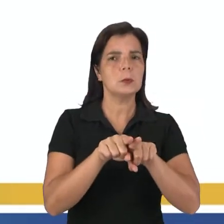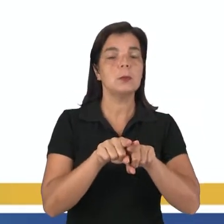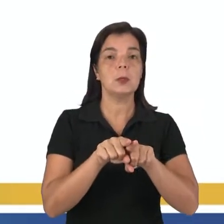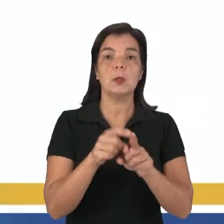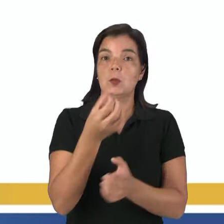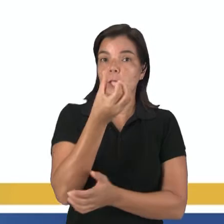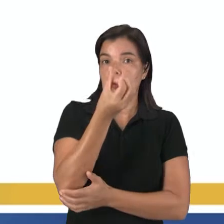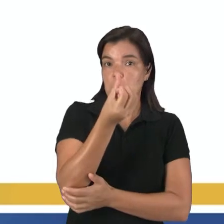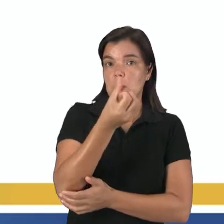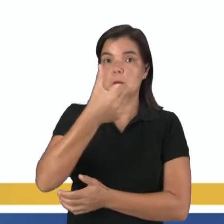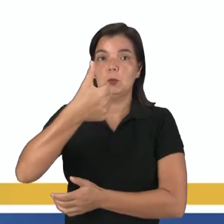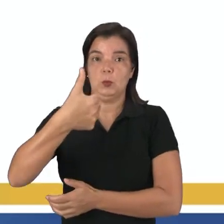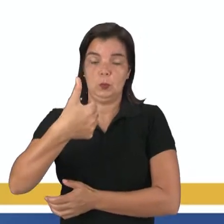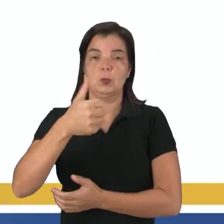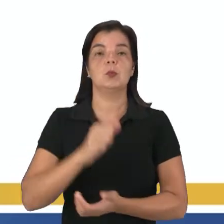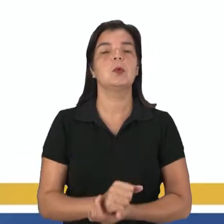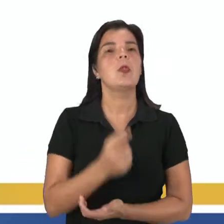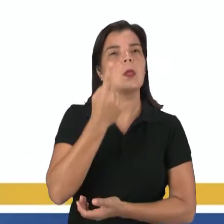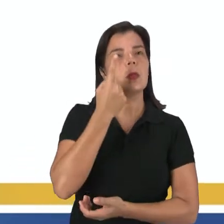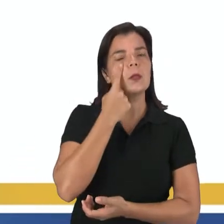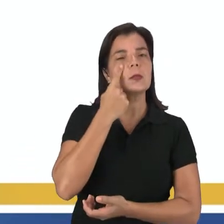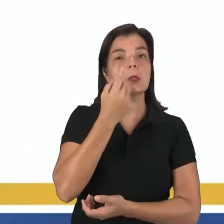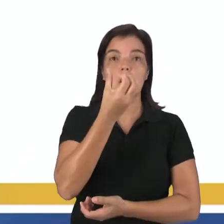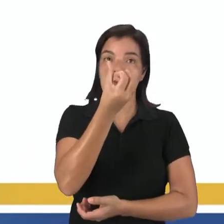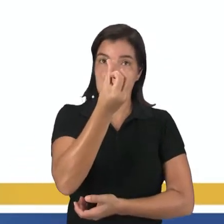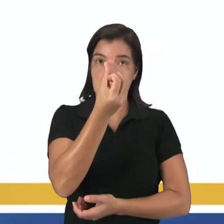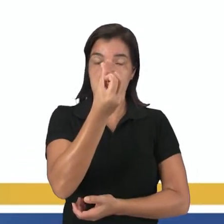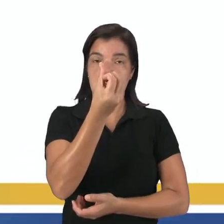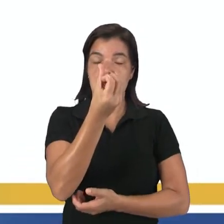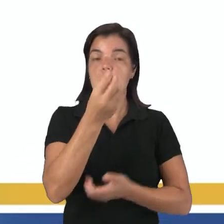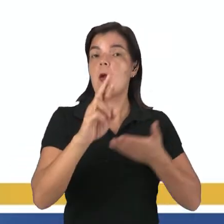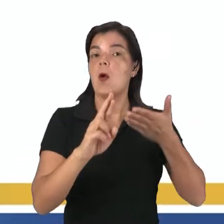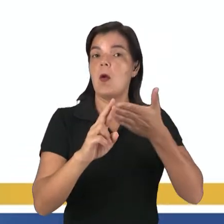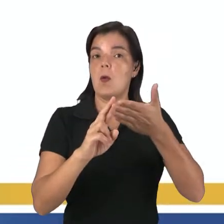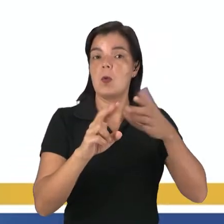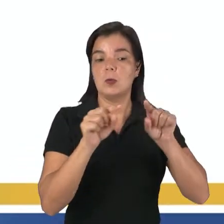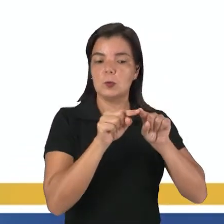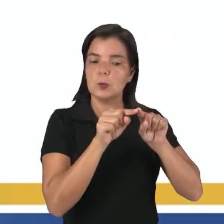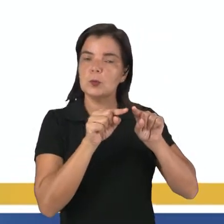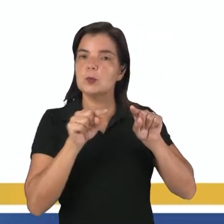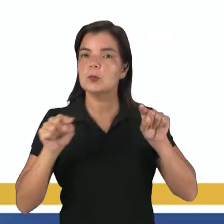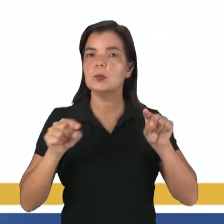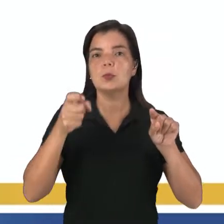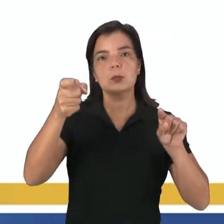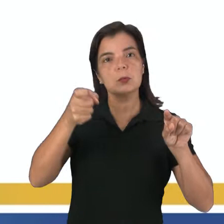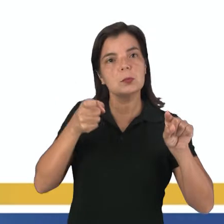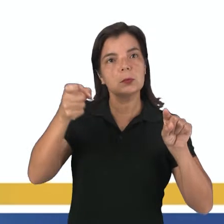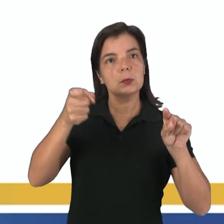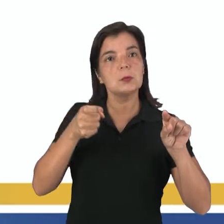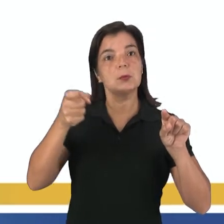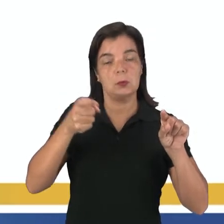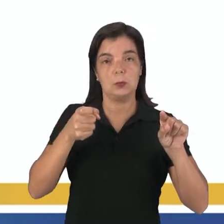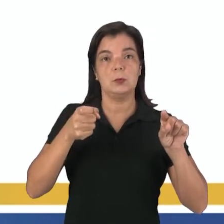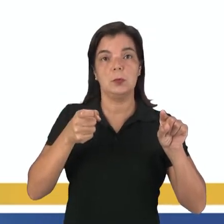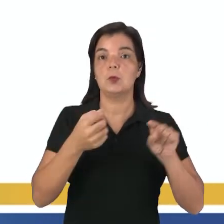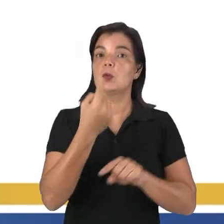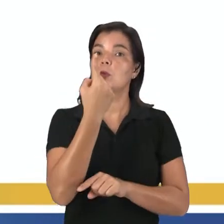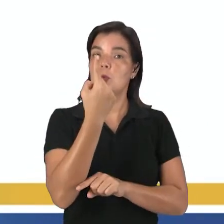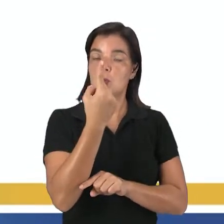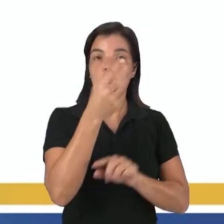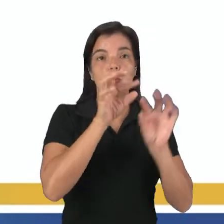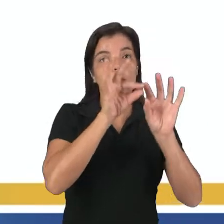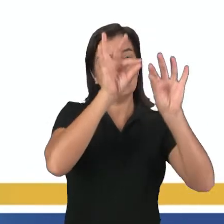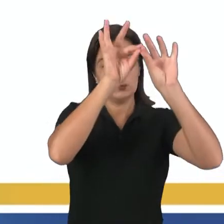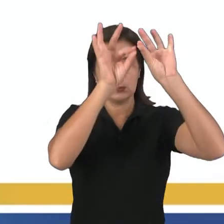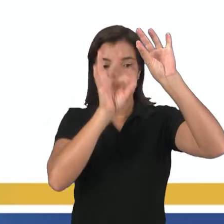pode ser indicado por 61 né então esses seis aí seria a representação da coordenada e no